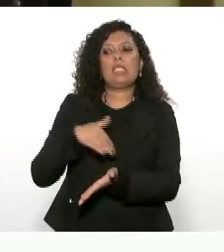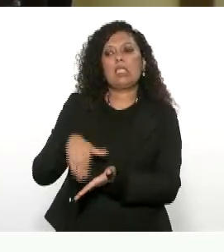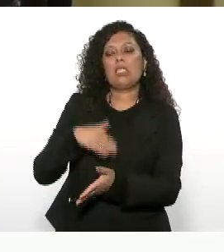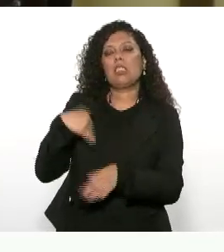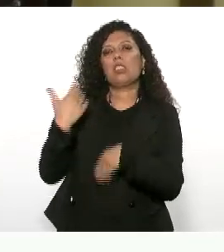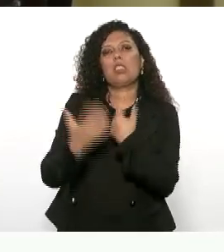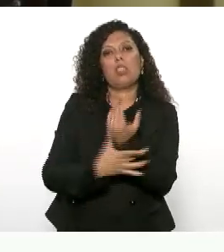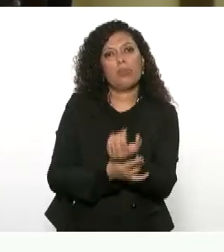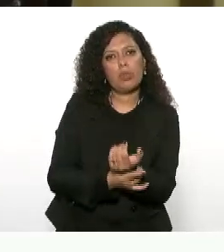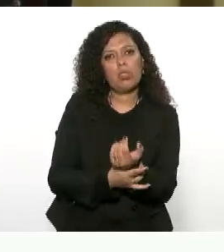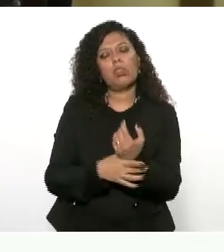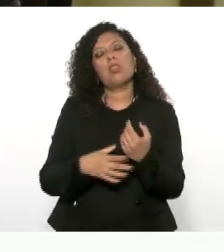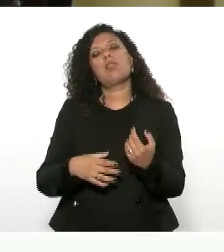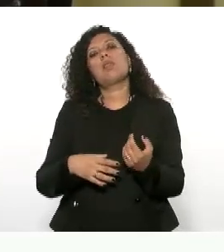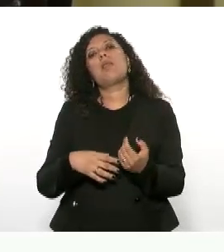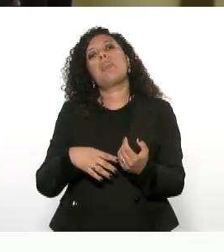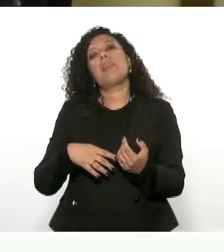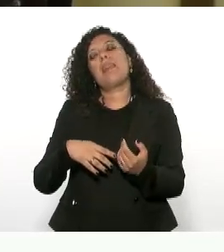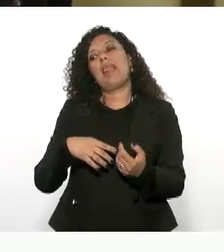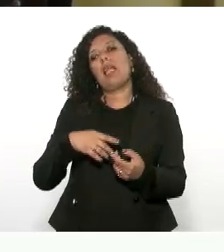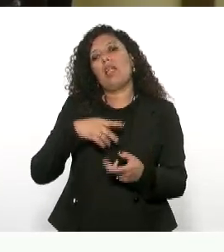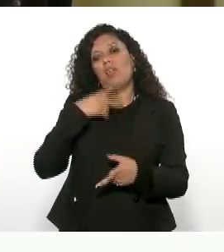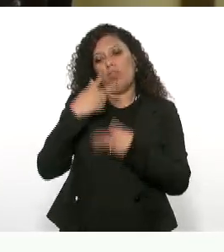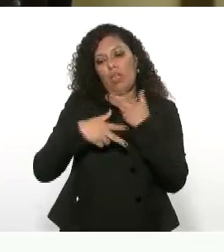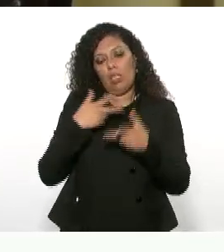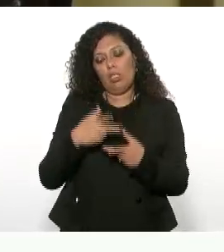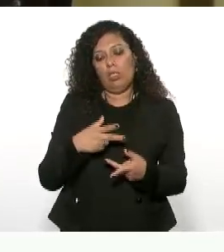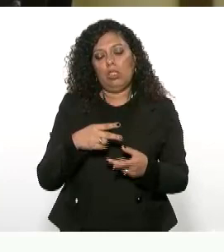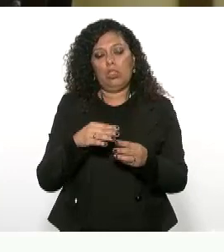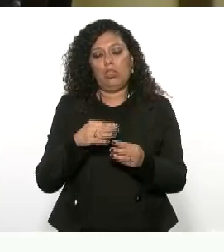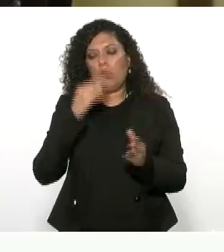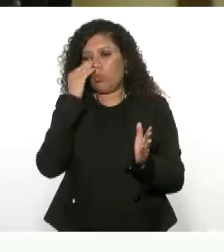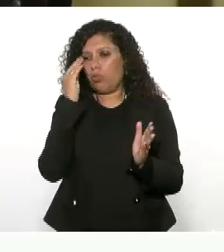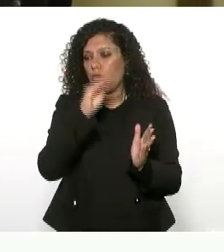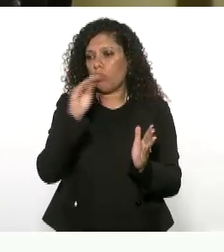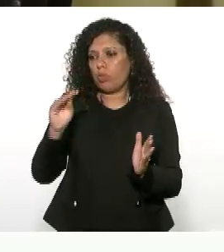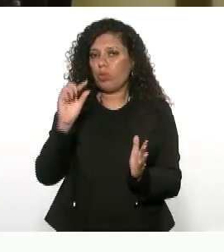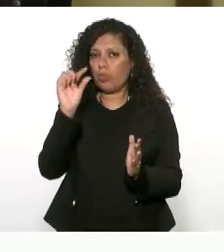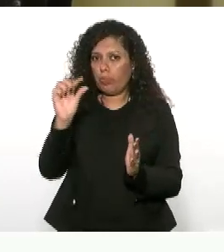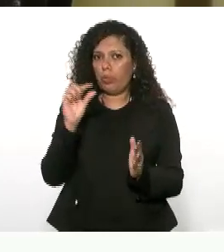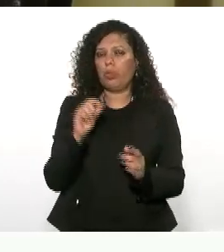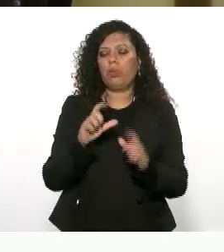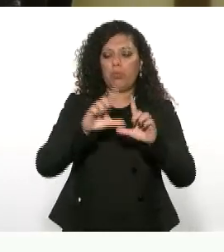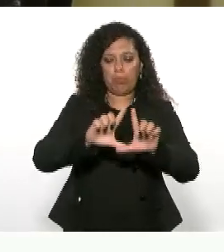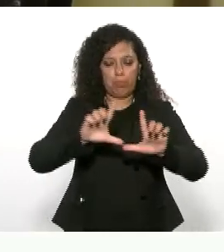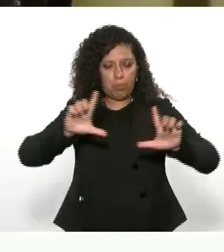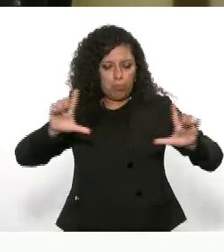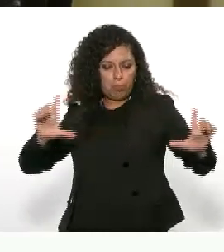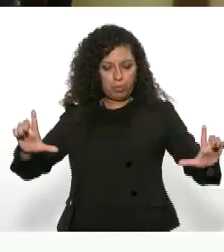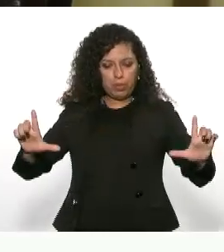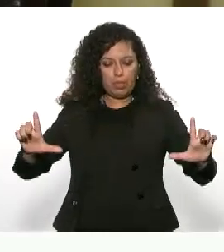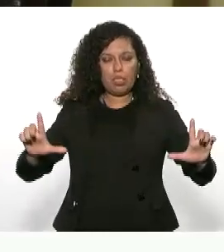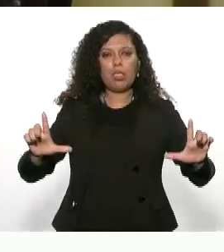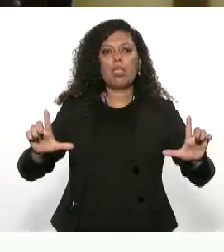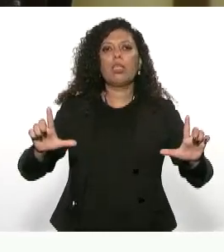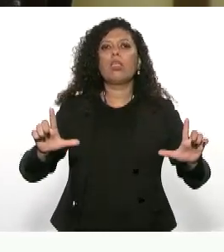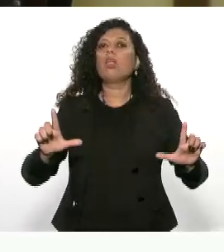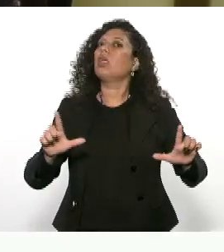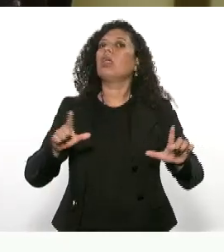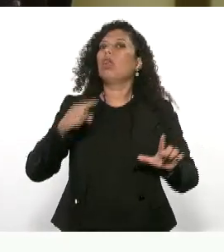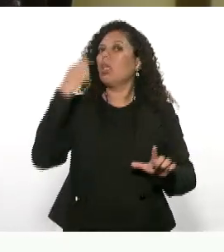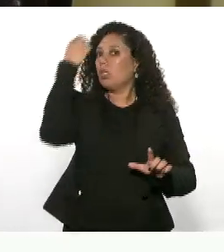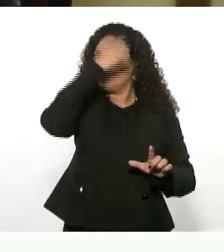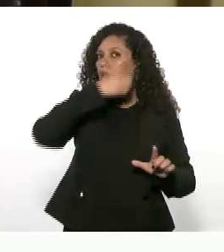última reunião da Firjan, eles estão deixando um pouco de lado o reconhecimento da placa. Sim, o reconhecimento facial já deu alguns